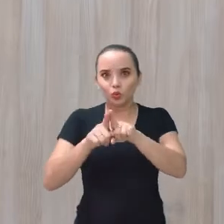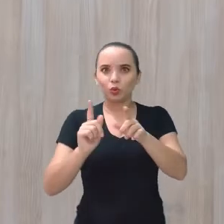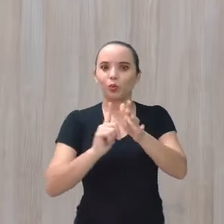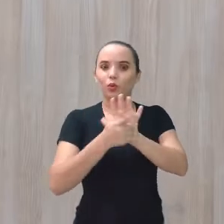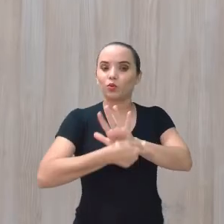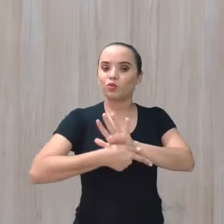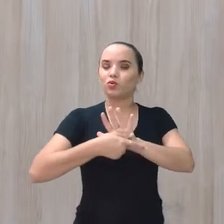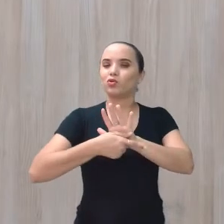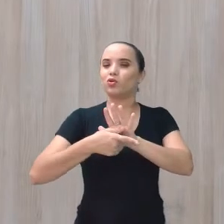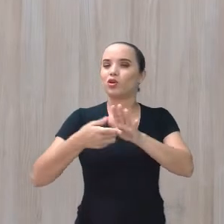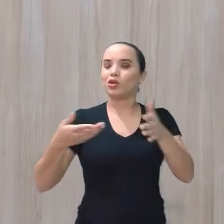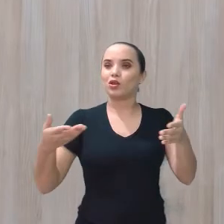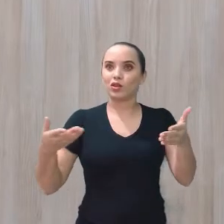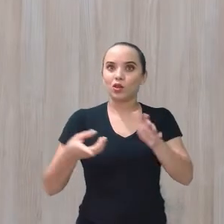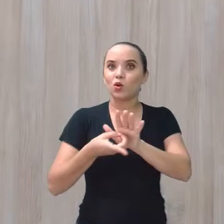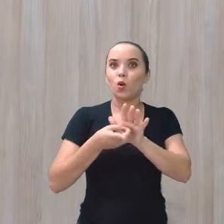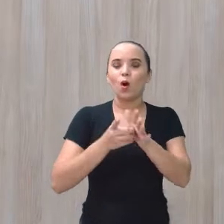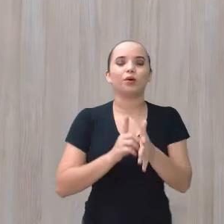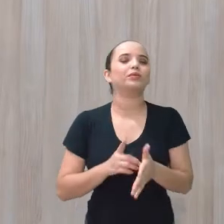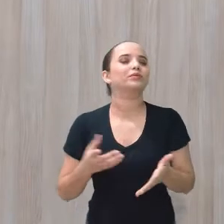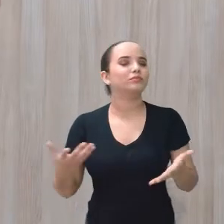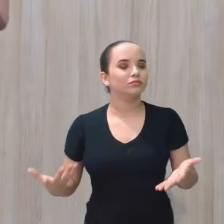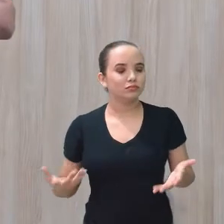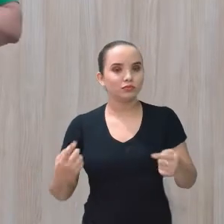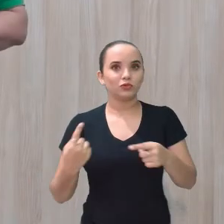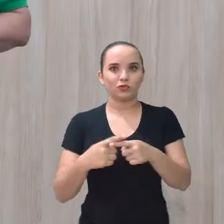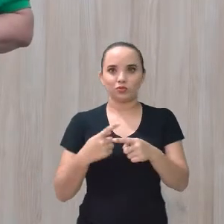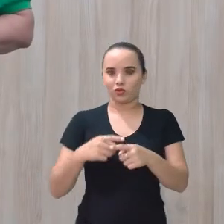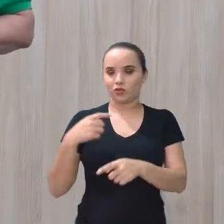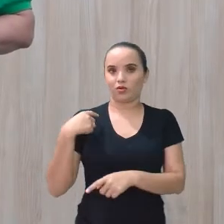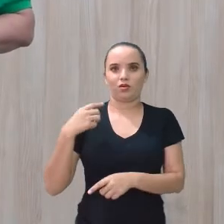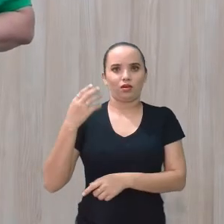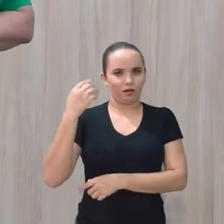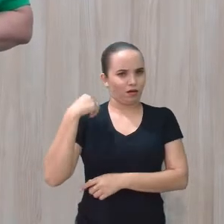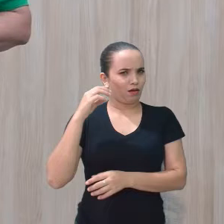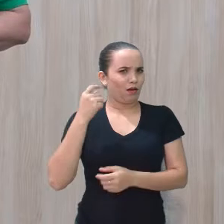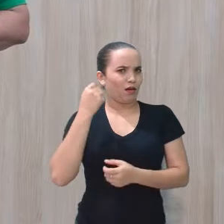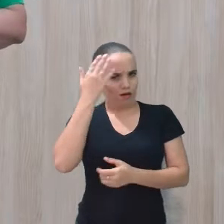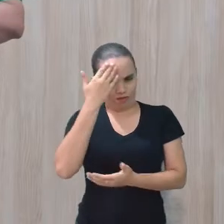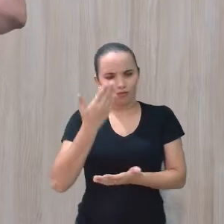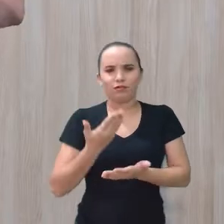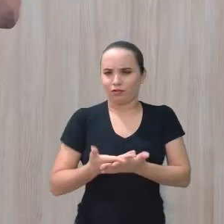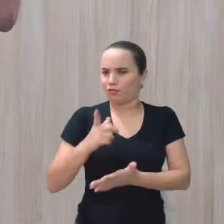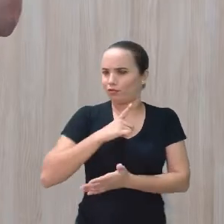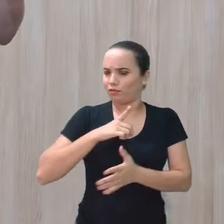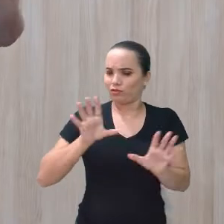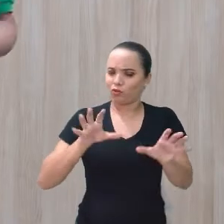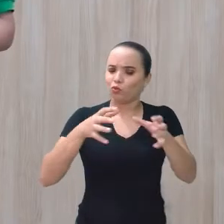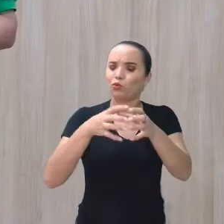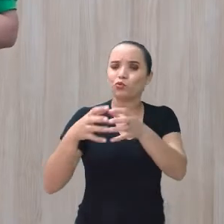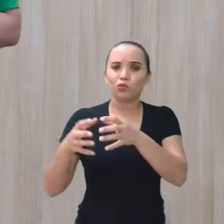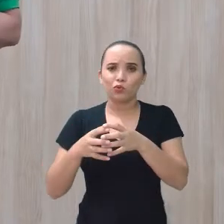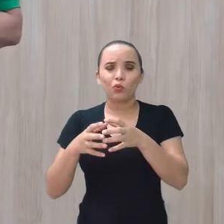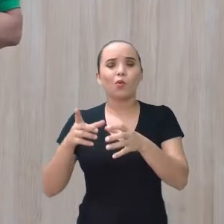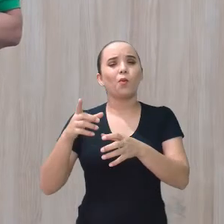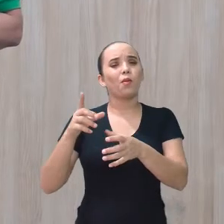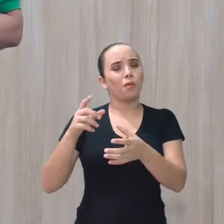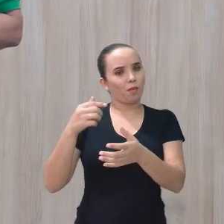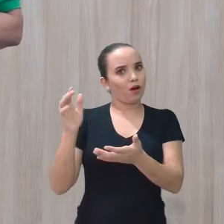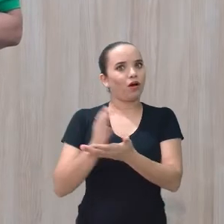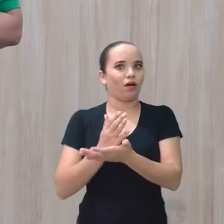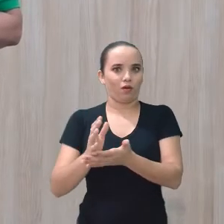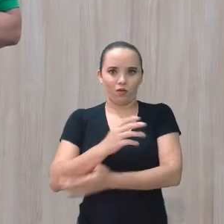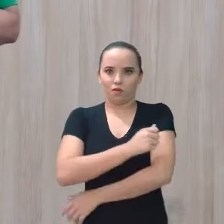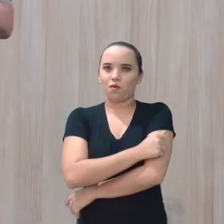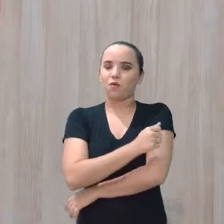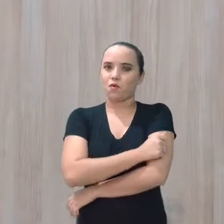cedo? Porque quem sabe dessas turmas que nós temos, né? Desses alunos e alunas que nós temos na